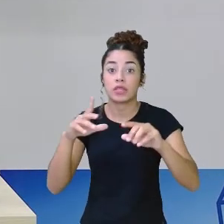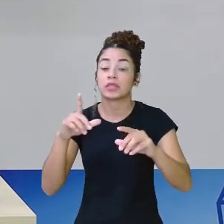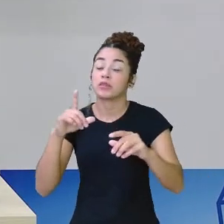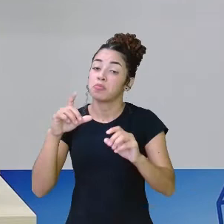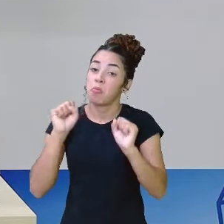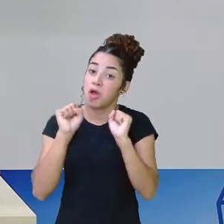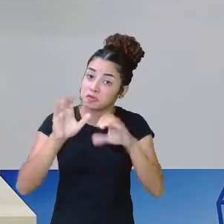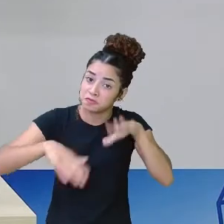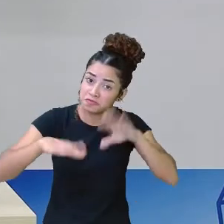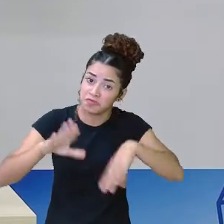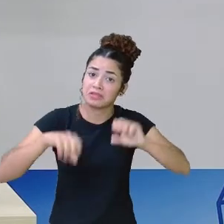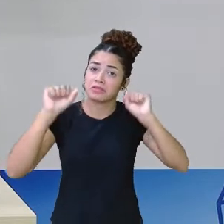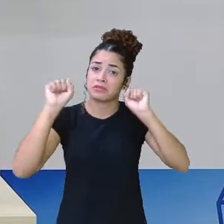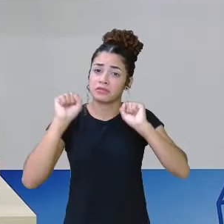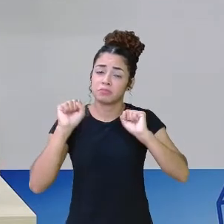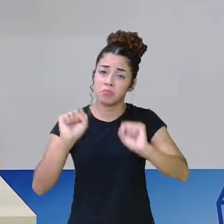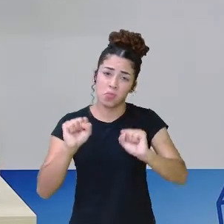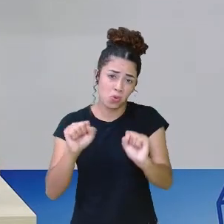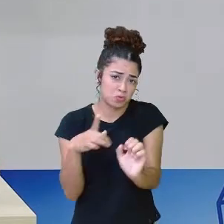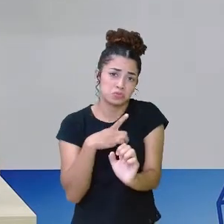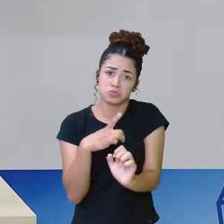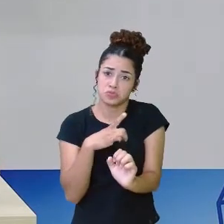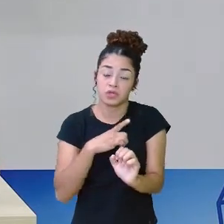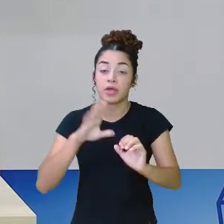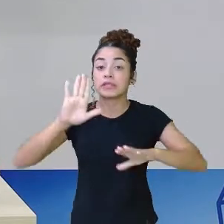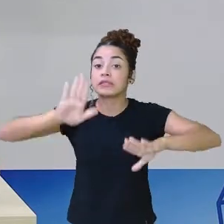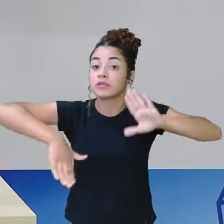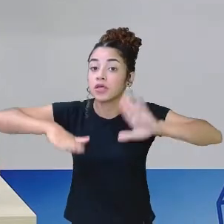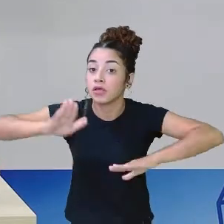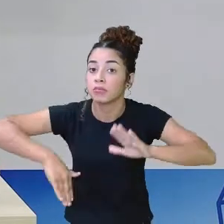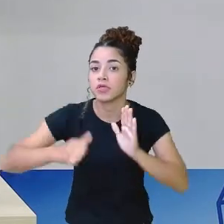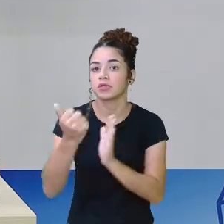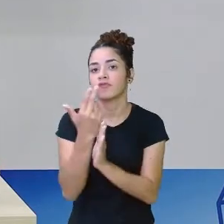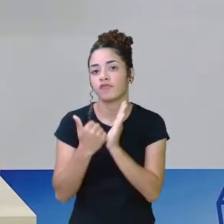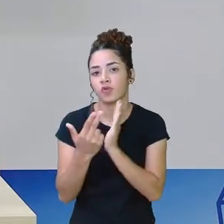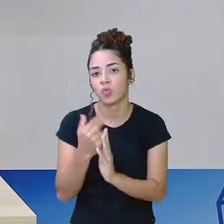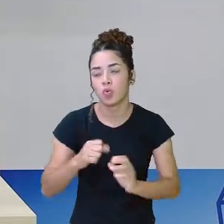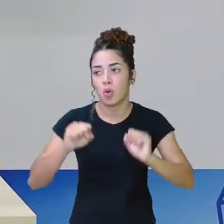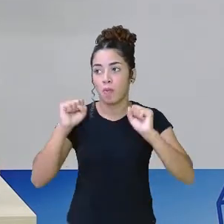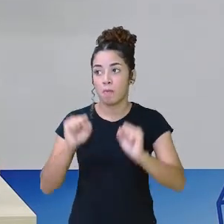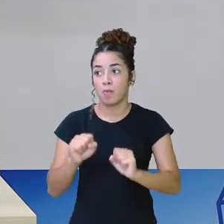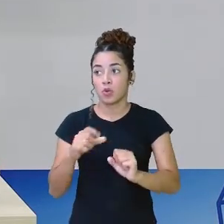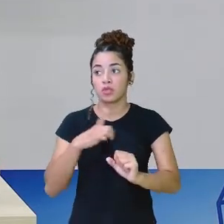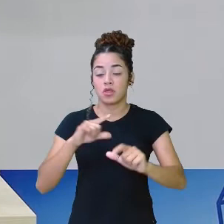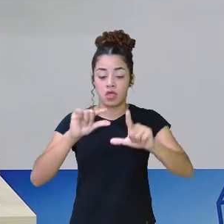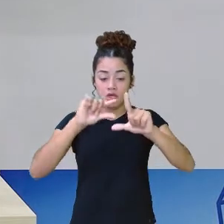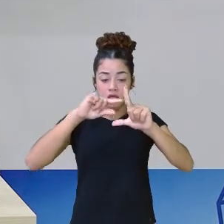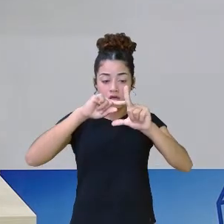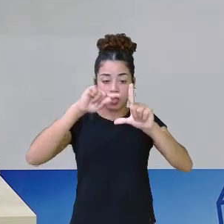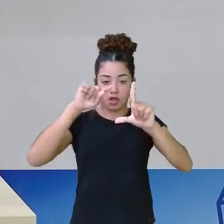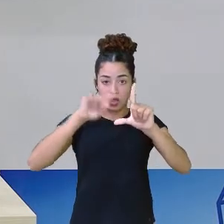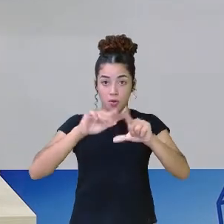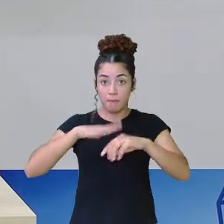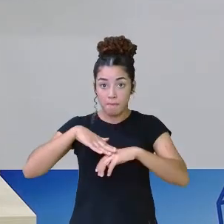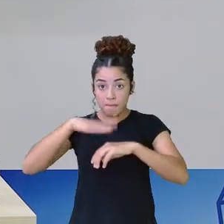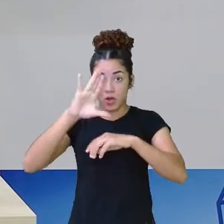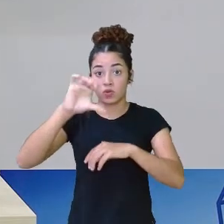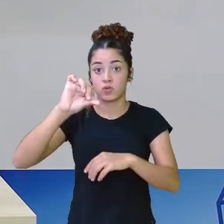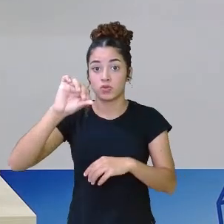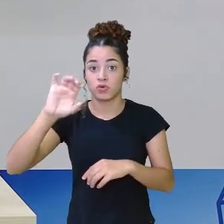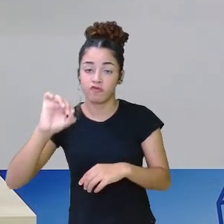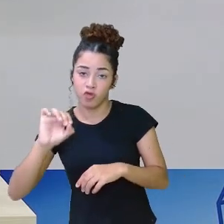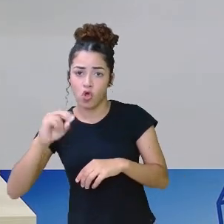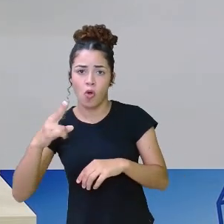retos, mas, dependendo da figura, eu posso ter ângulos maiores ou menores que 90. Por exemplo,